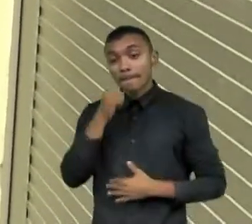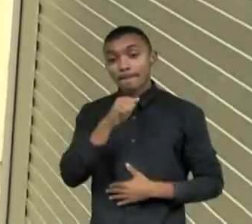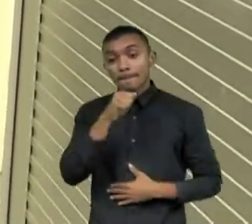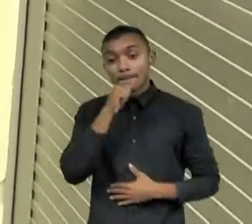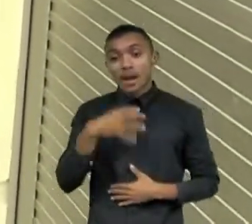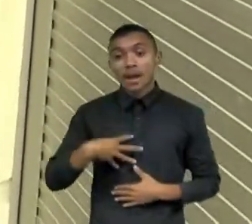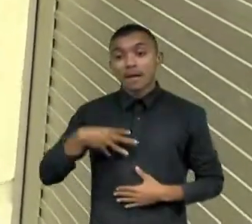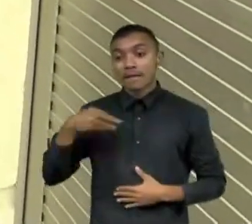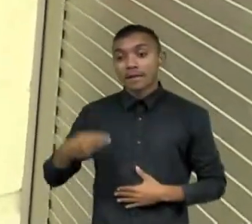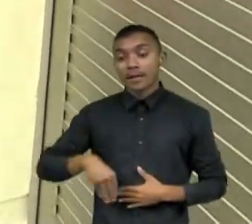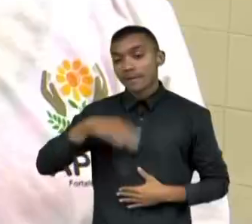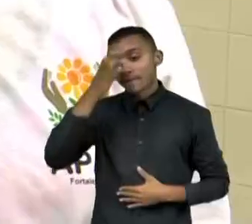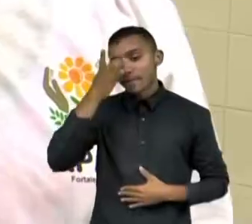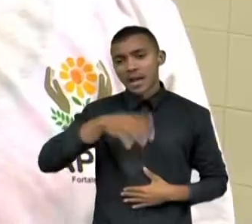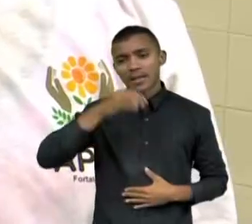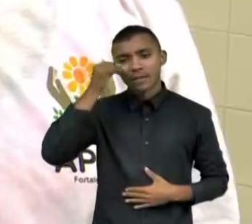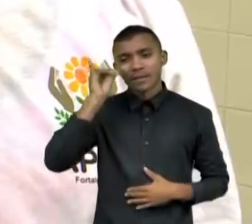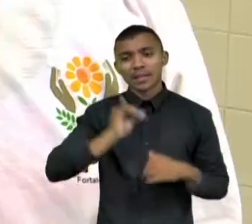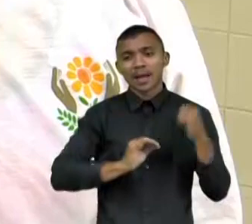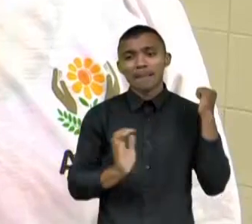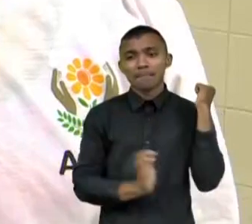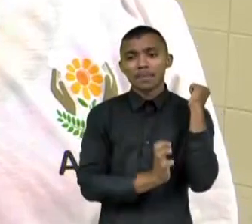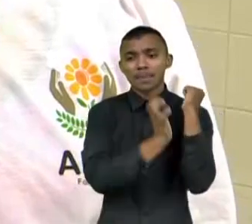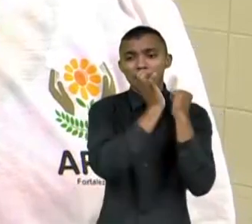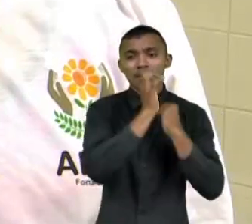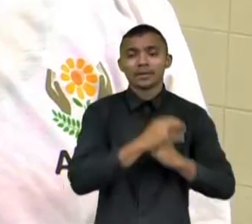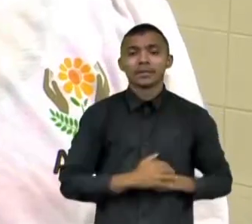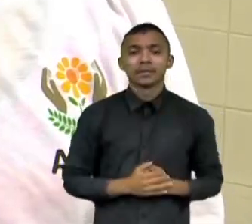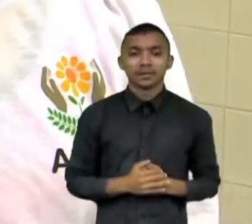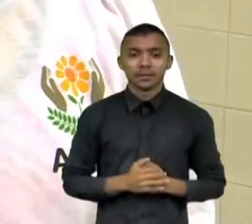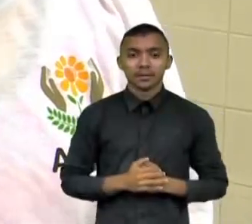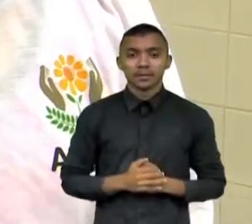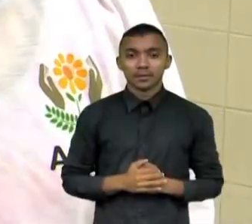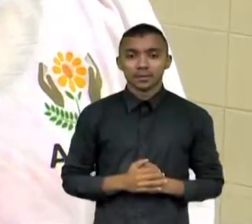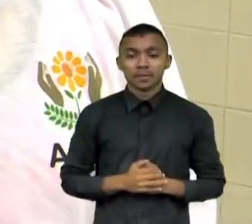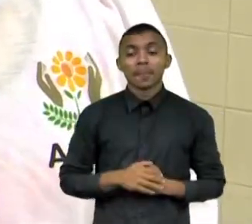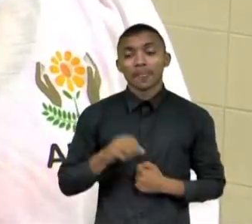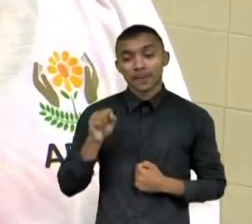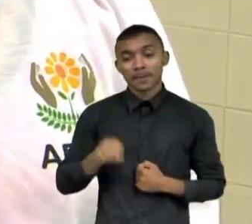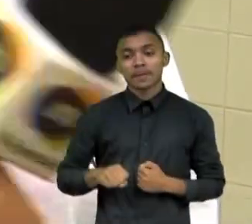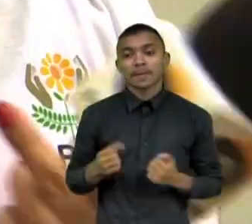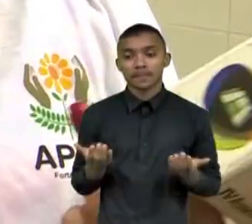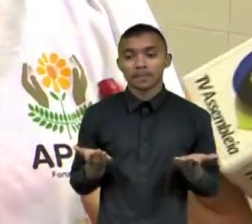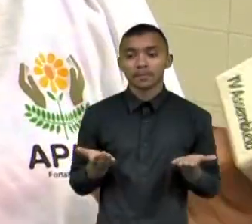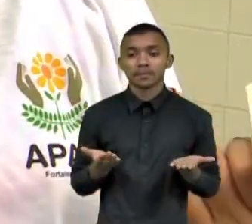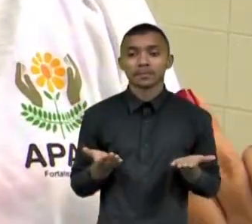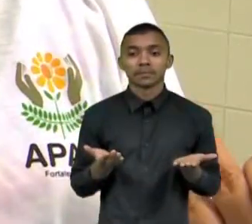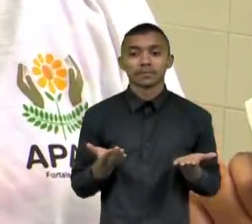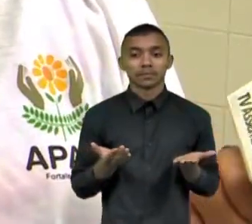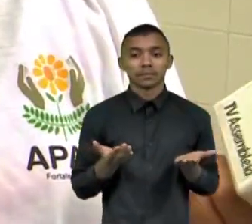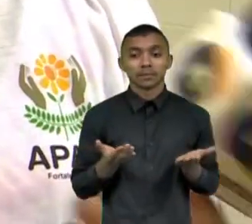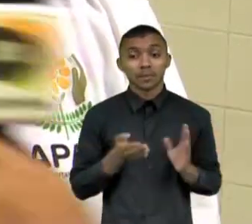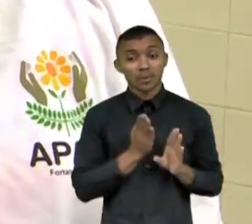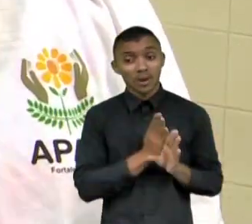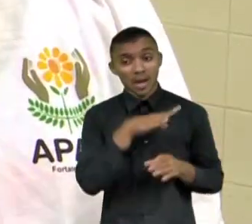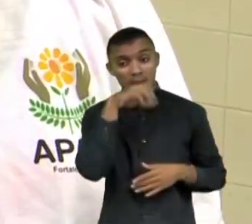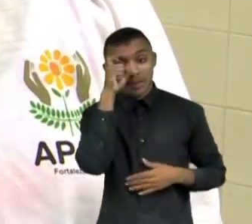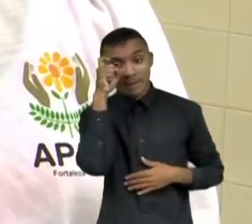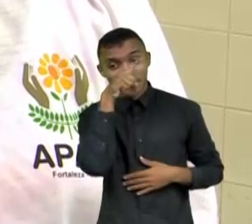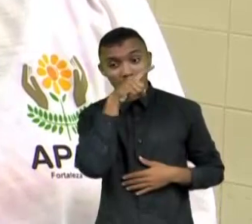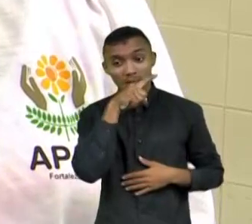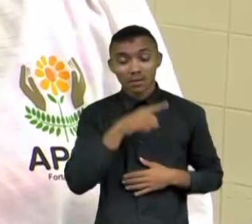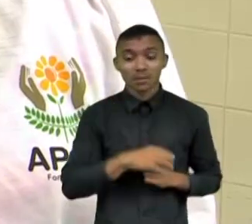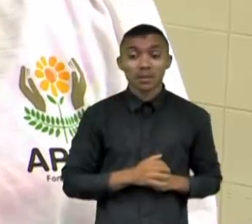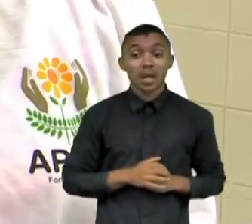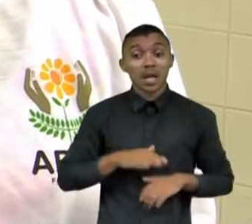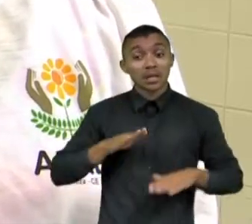seria menos burocrática. Seria sim. Seria, viu? Porque é complicado, às vezes, pegar? Às